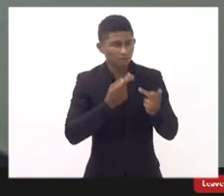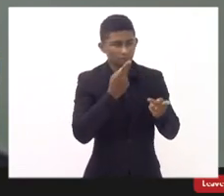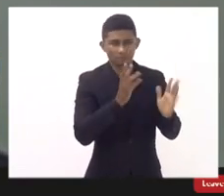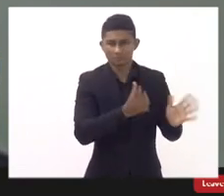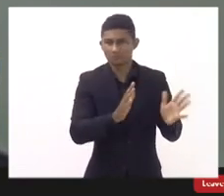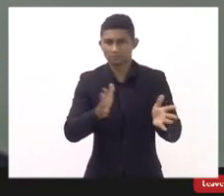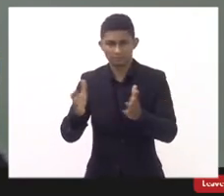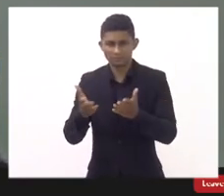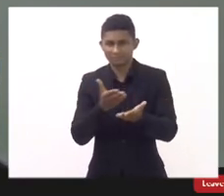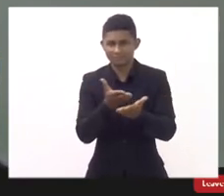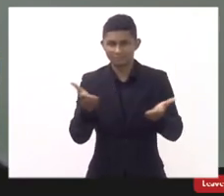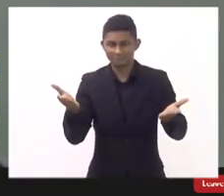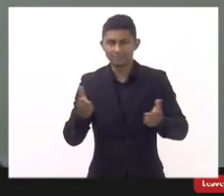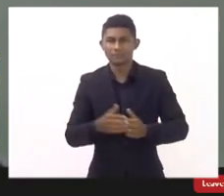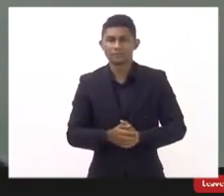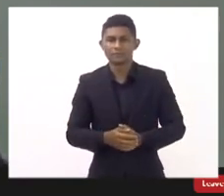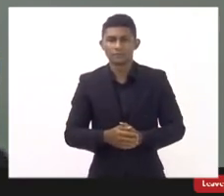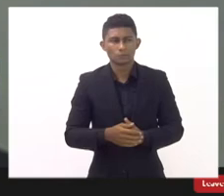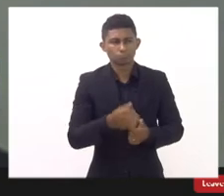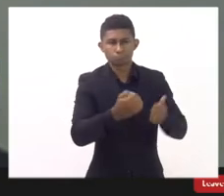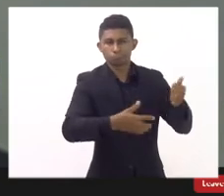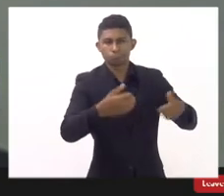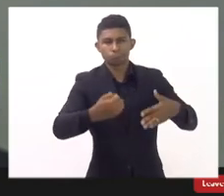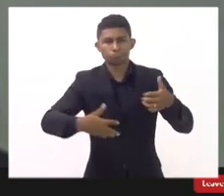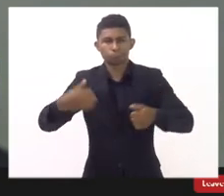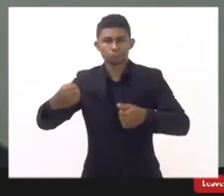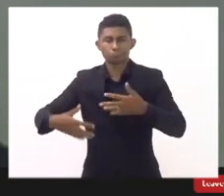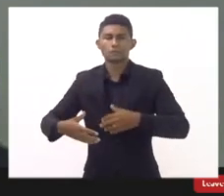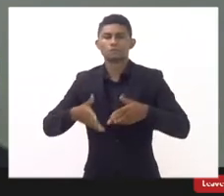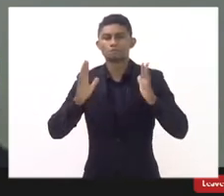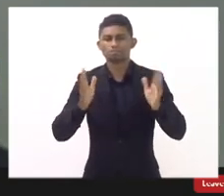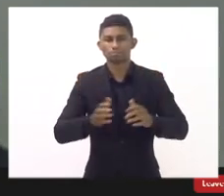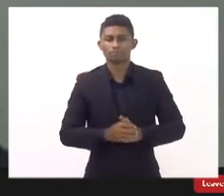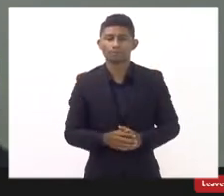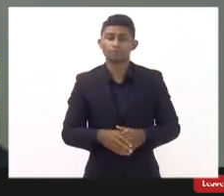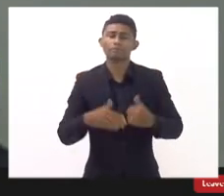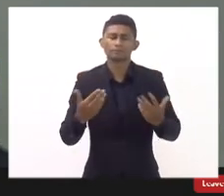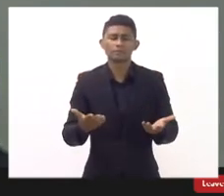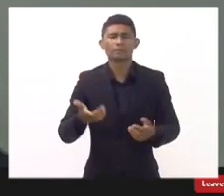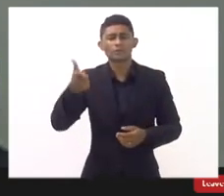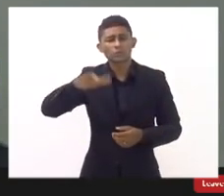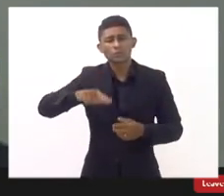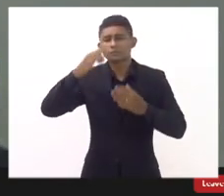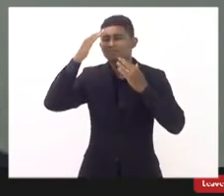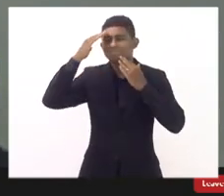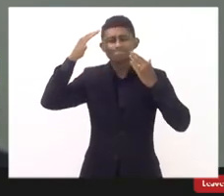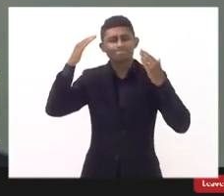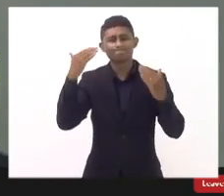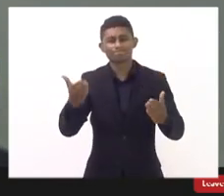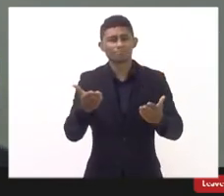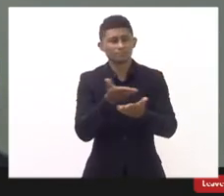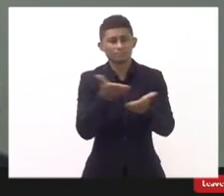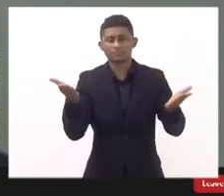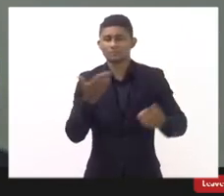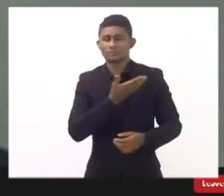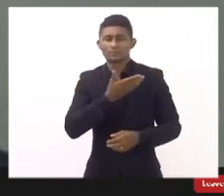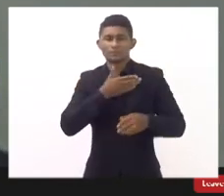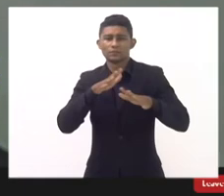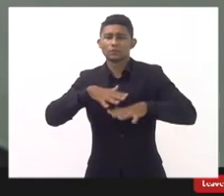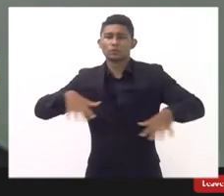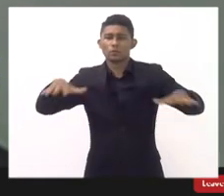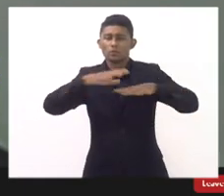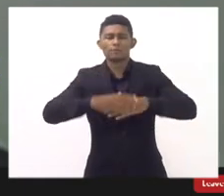e descreveram toda essa questão. Então, assim, mais uma vez agradecer, saúdo a todos os colegas, né,